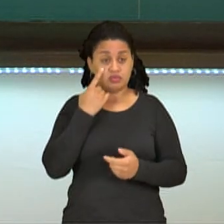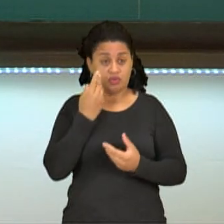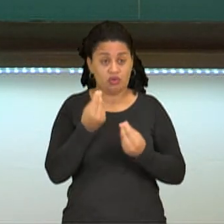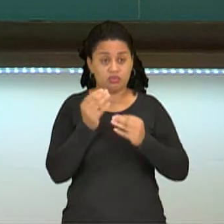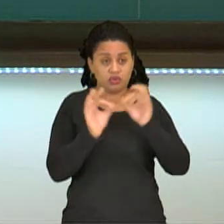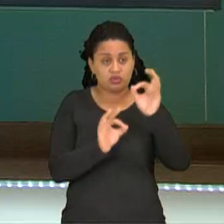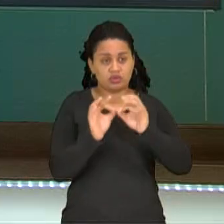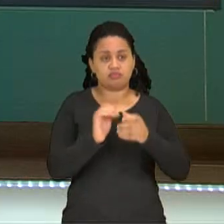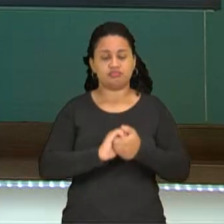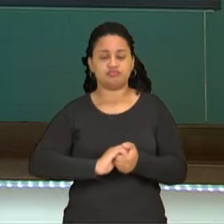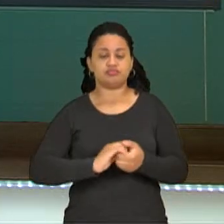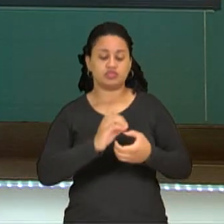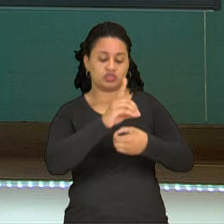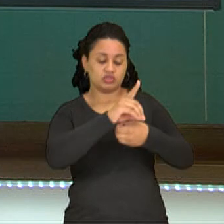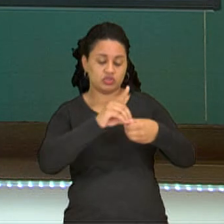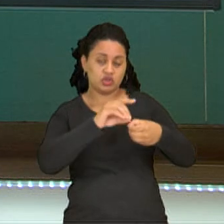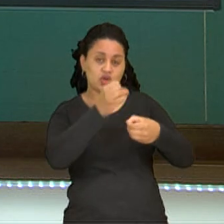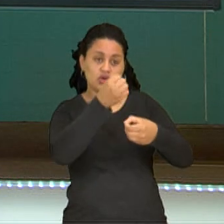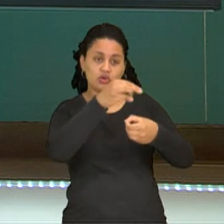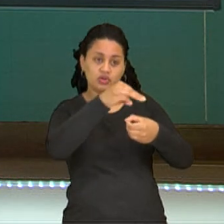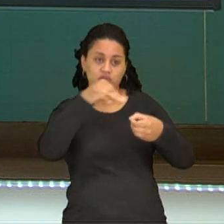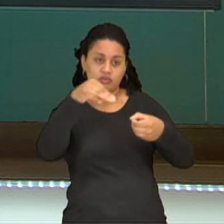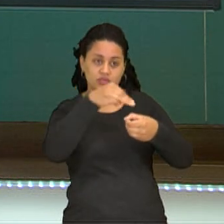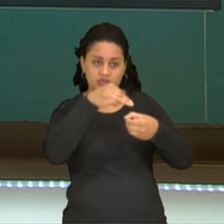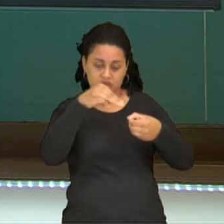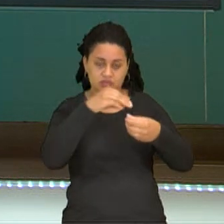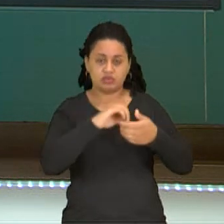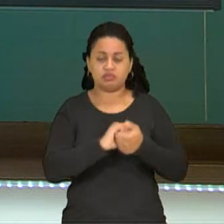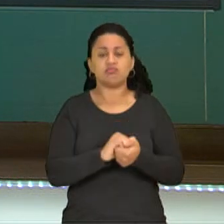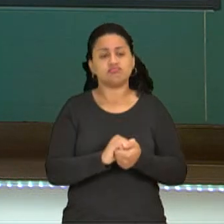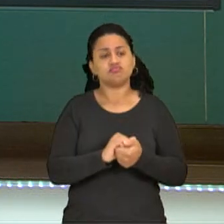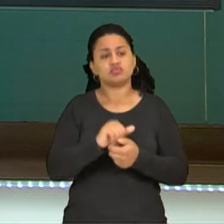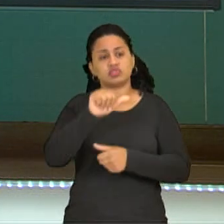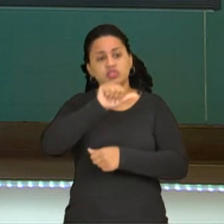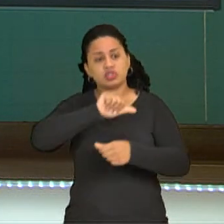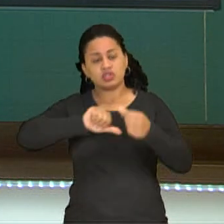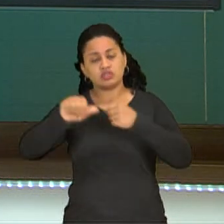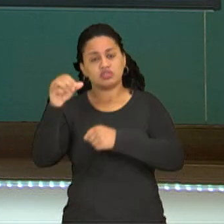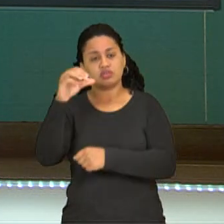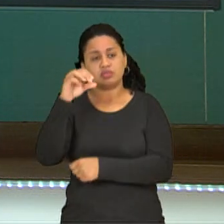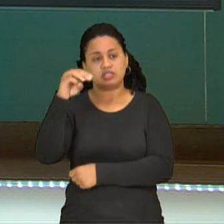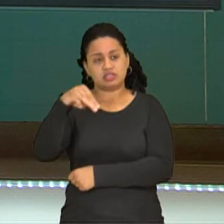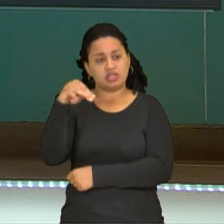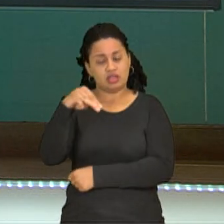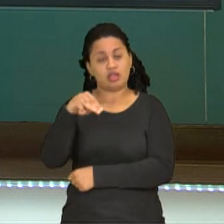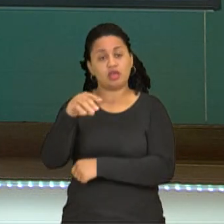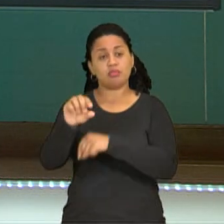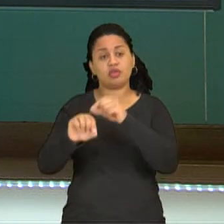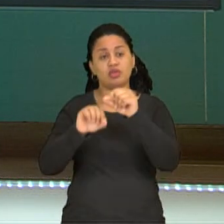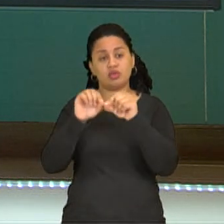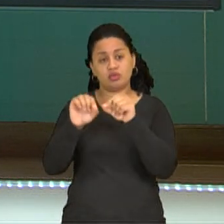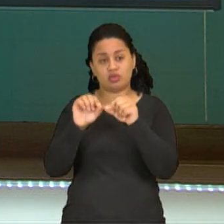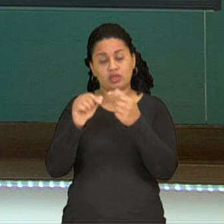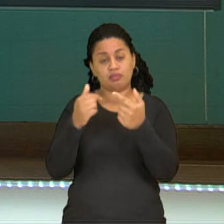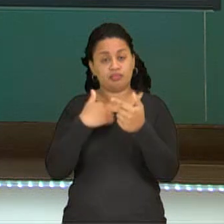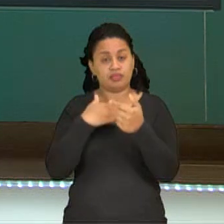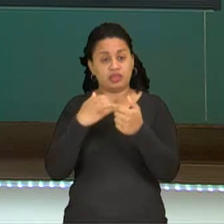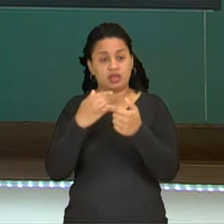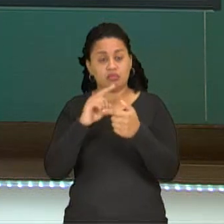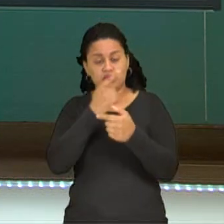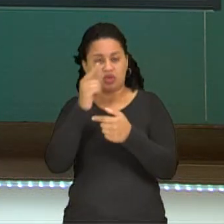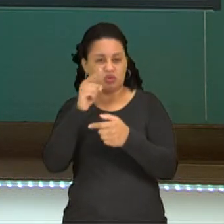organização. Então o diâmetro era de 8 milímetros, nós temos que transformar isso em centímetros, né? Porque a outra unidade